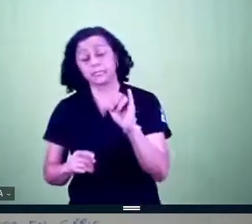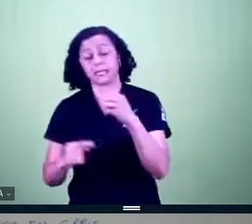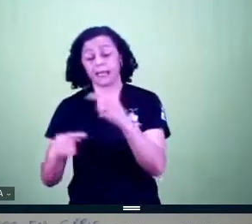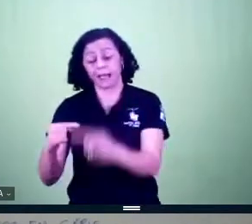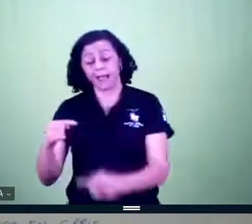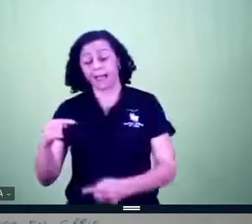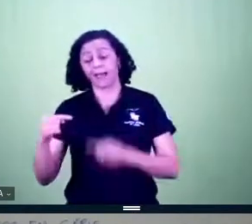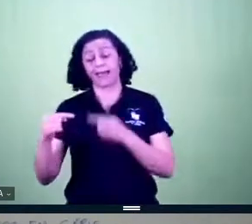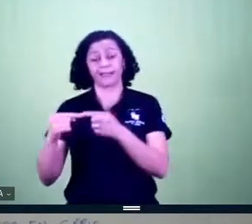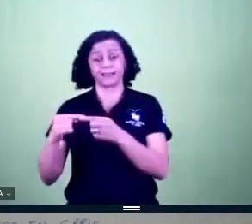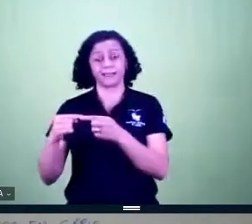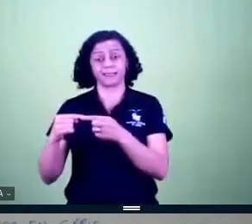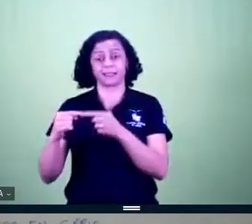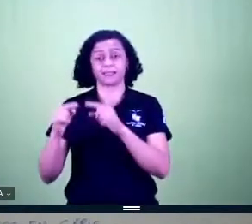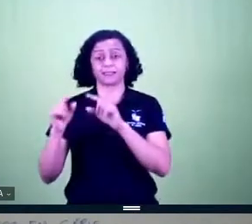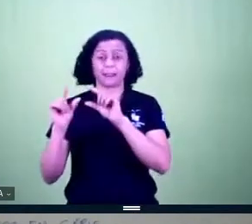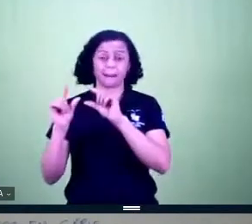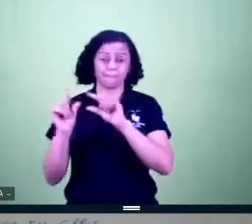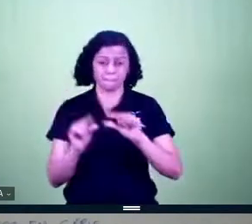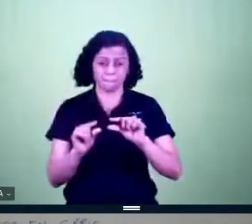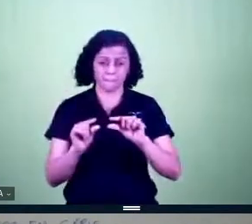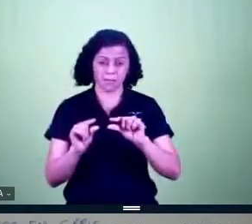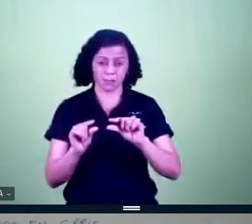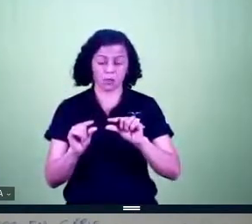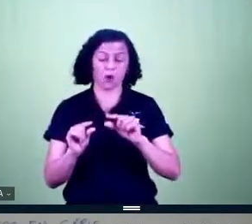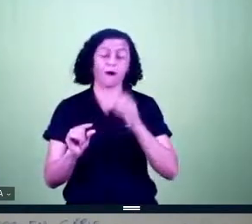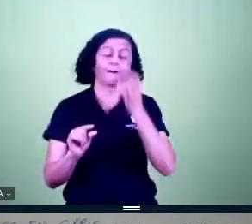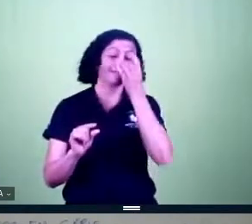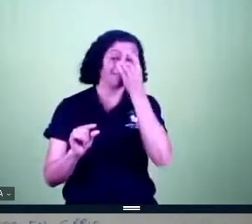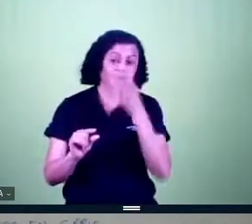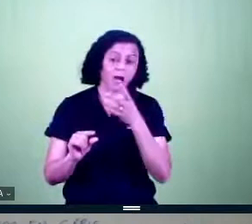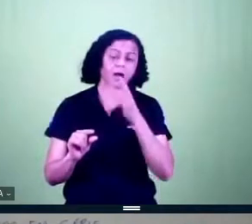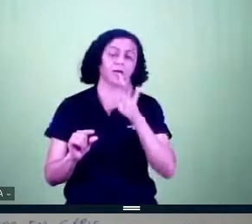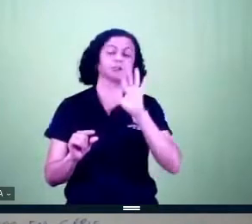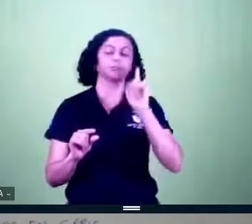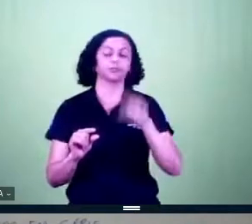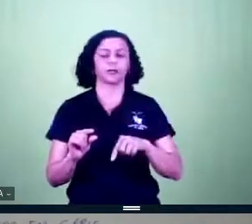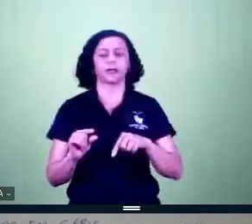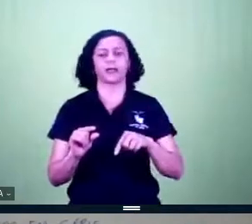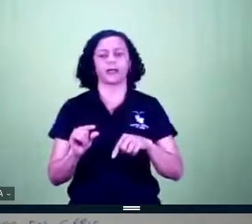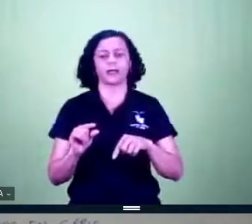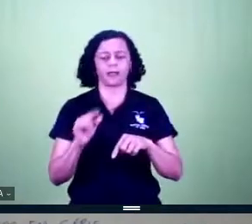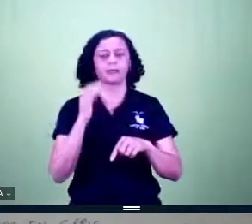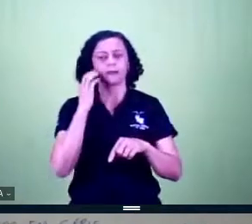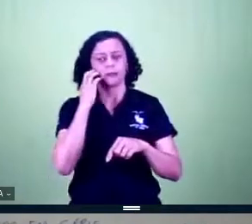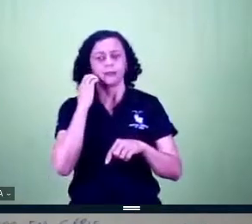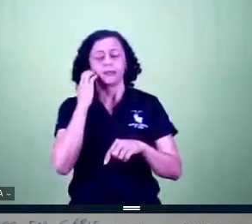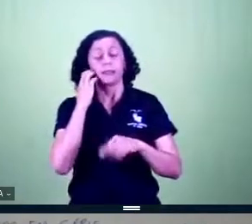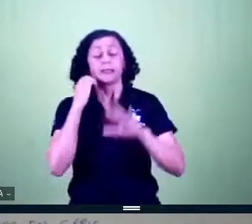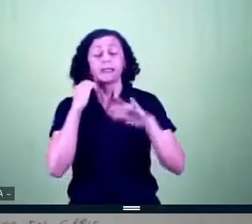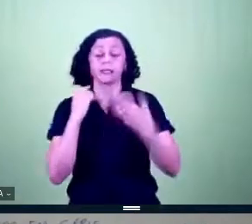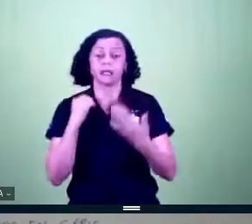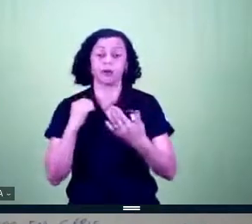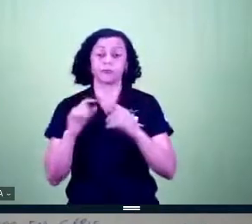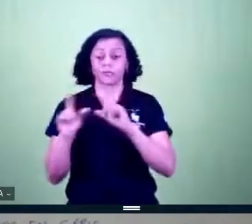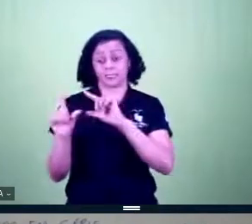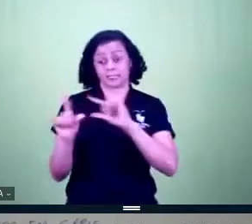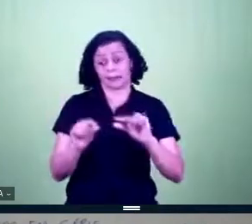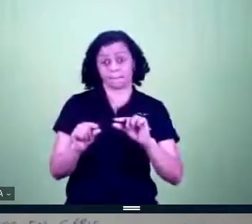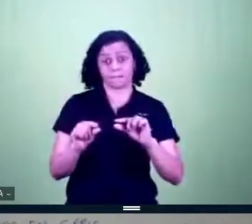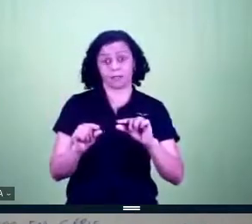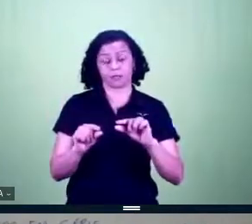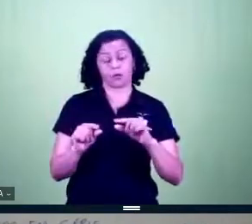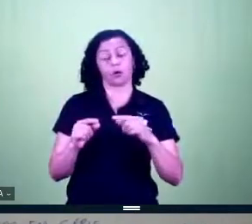a menor delas, é mais fácil de eu passar, eu tenho que pagar menos pedágio para passar por ela. Então, se ela é menor, a queda